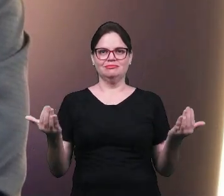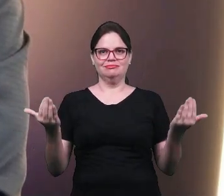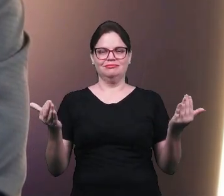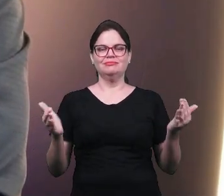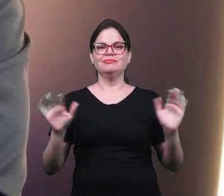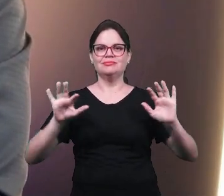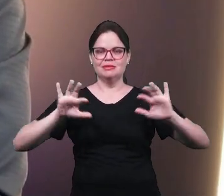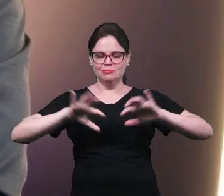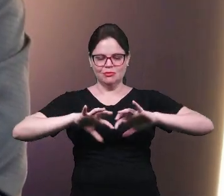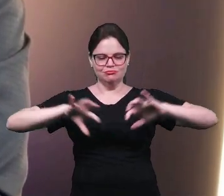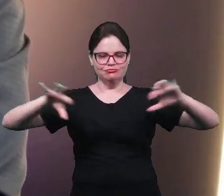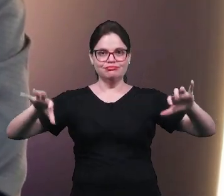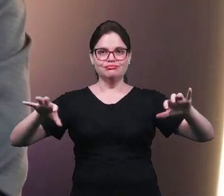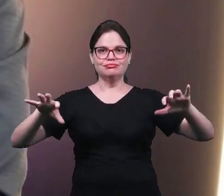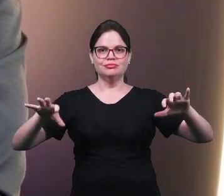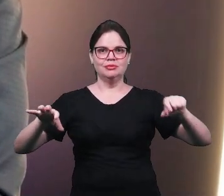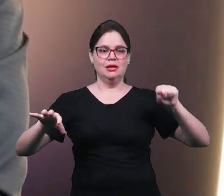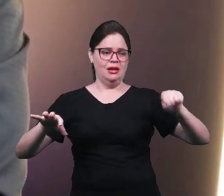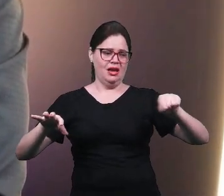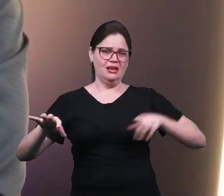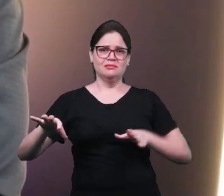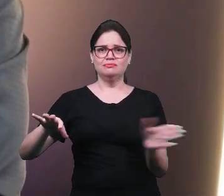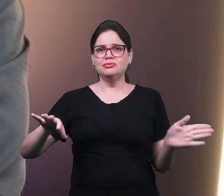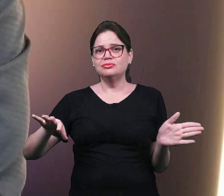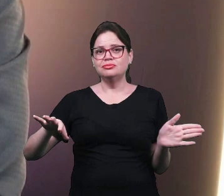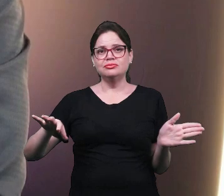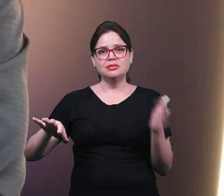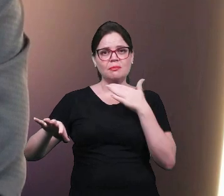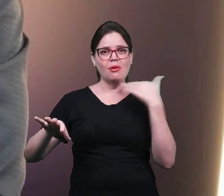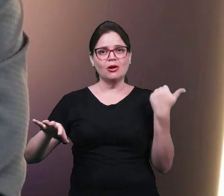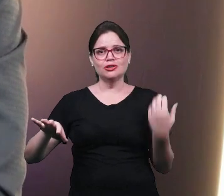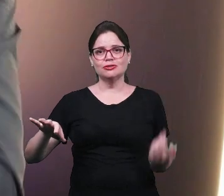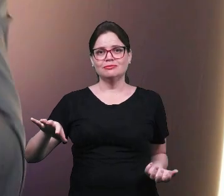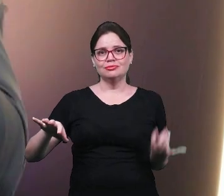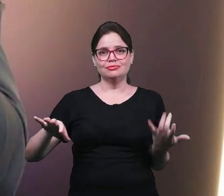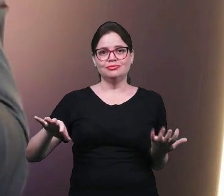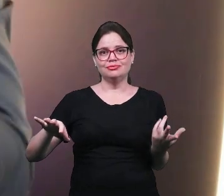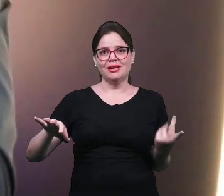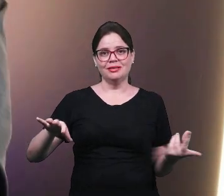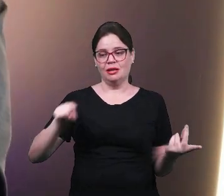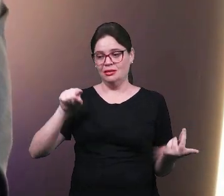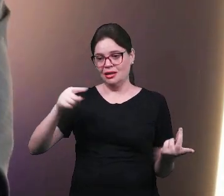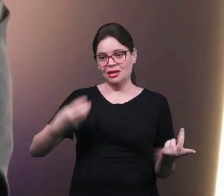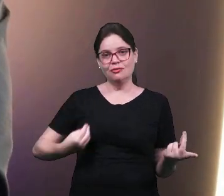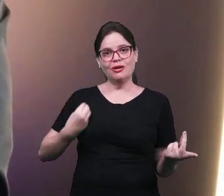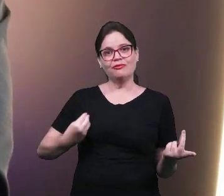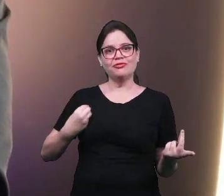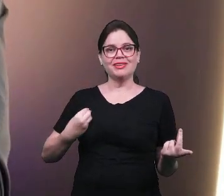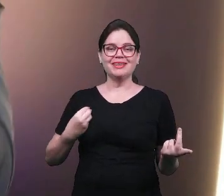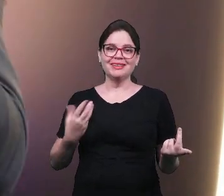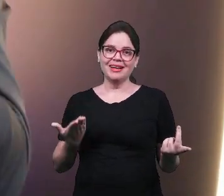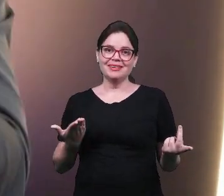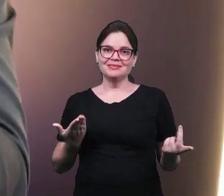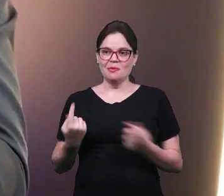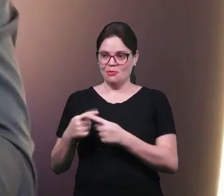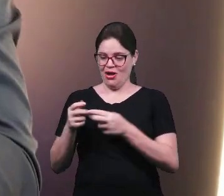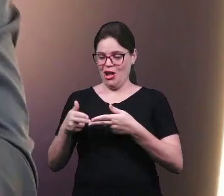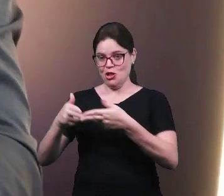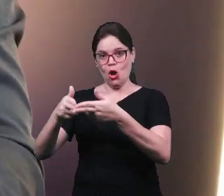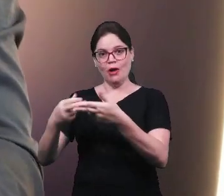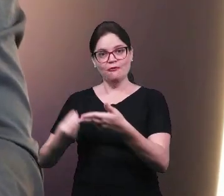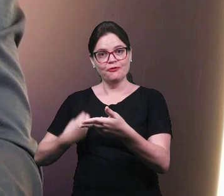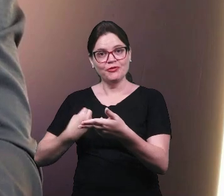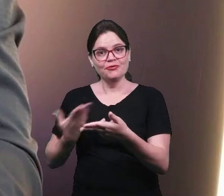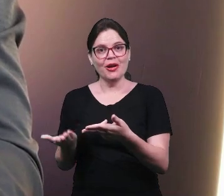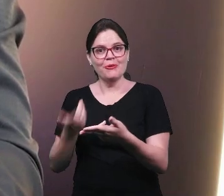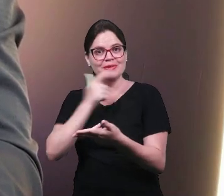caminhos, né? A vida e a morte. Né? E você que está nos assistindo, e isso é uma responsabilidade de cada